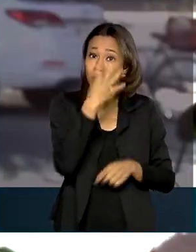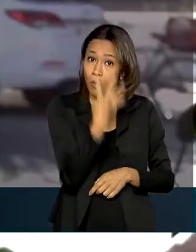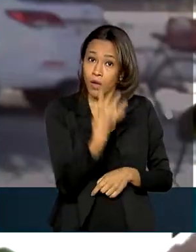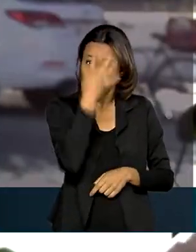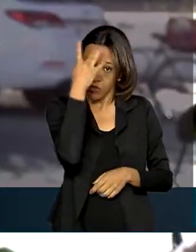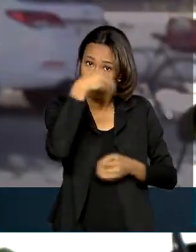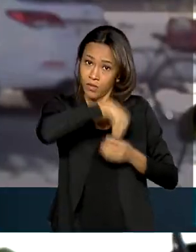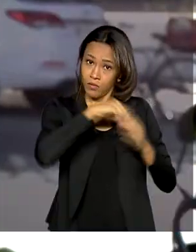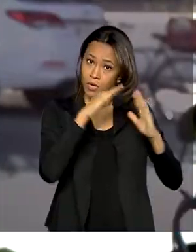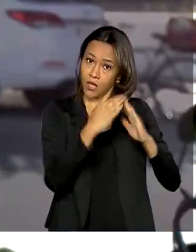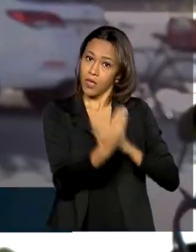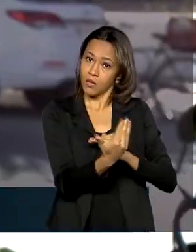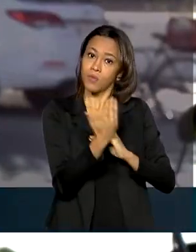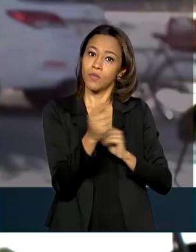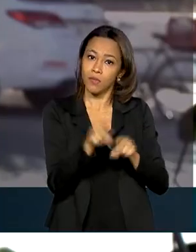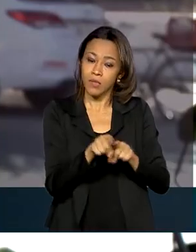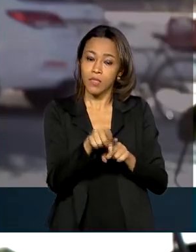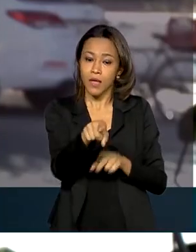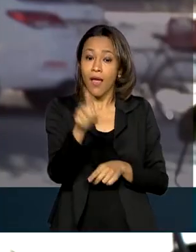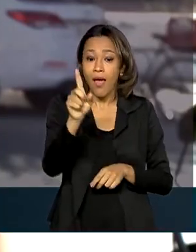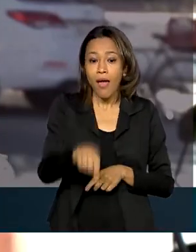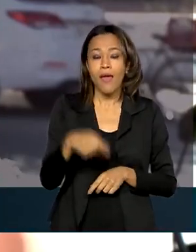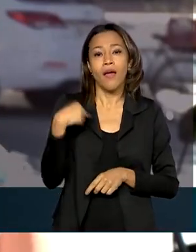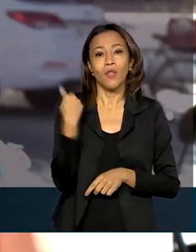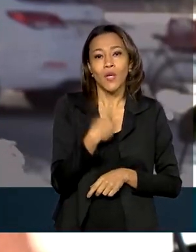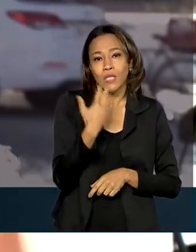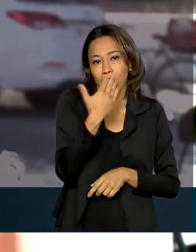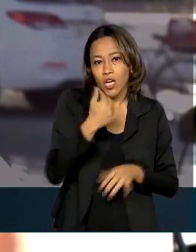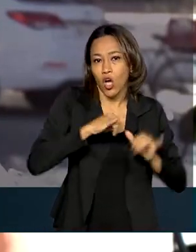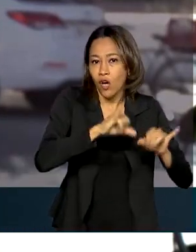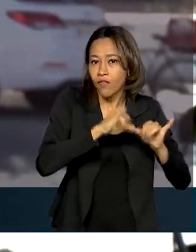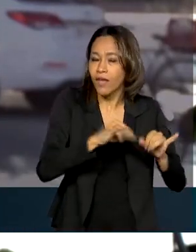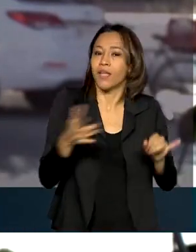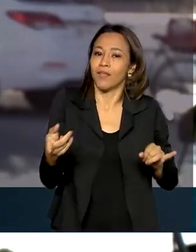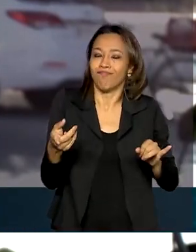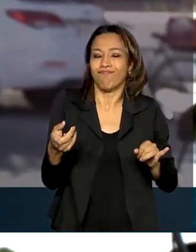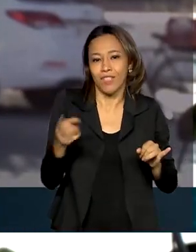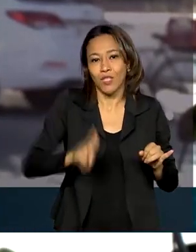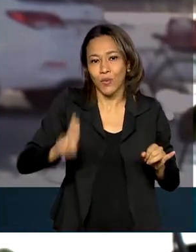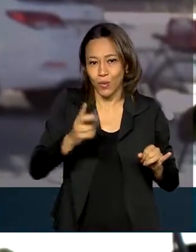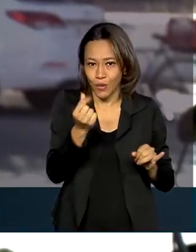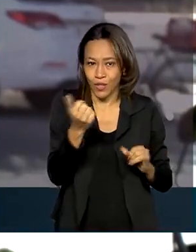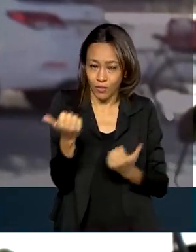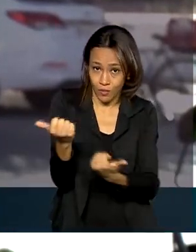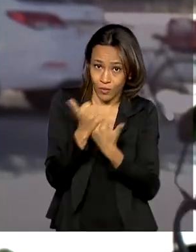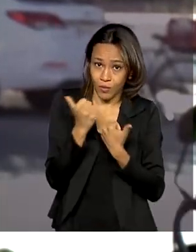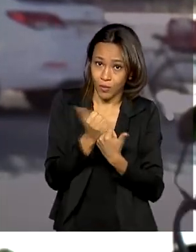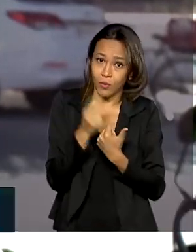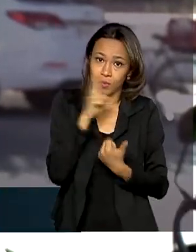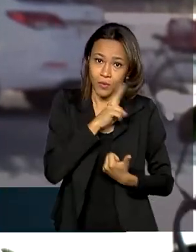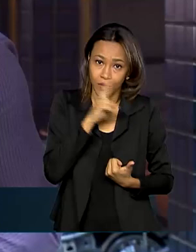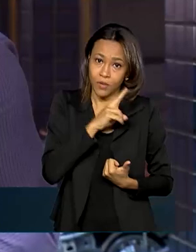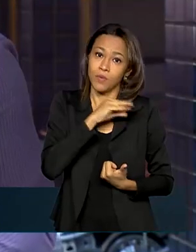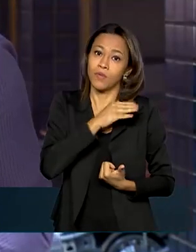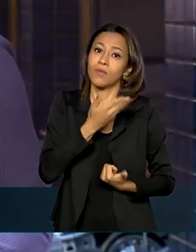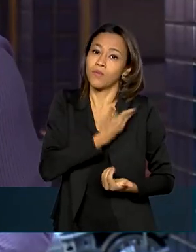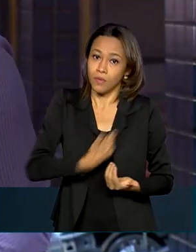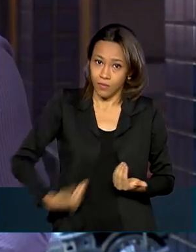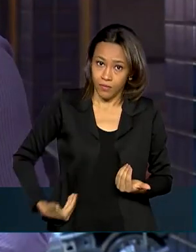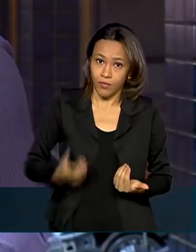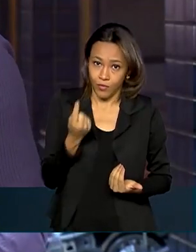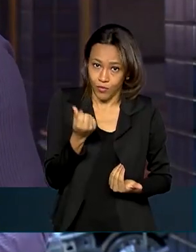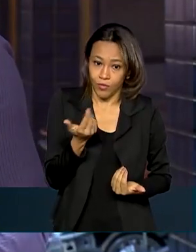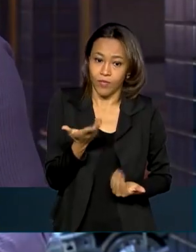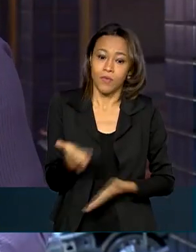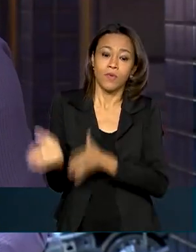O auxílio chegou numa hora boa porque é a nossa feira. A realidade é essa, né? Para quem realmente precisa, é a feira. No mês de